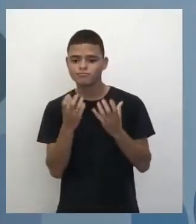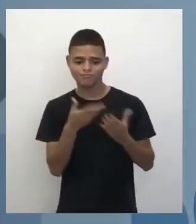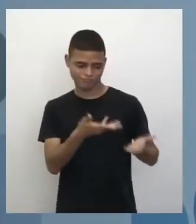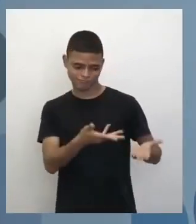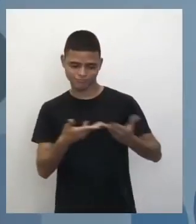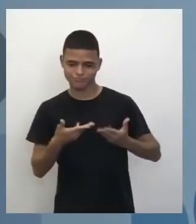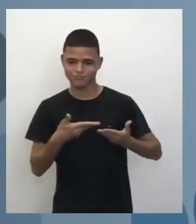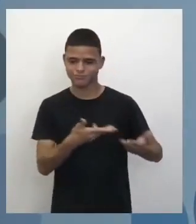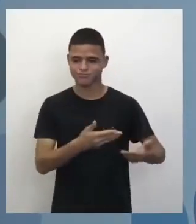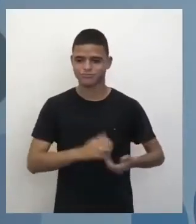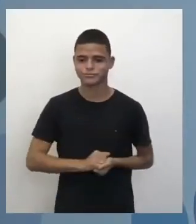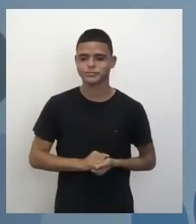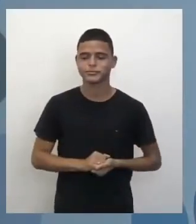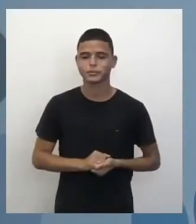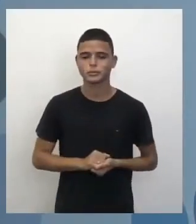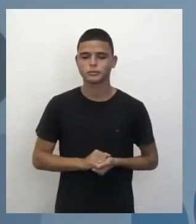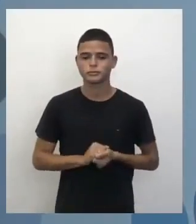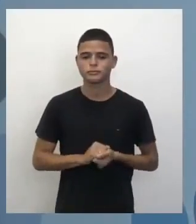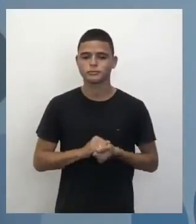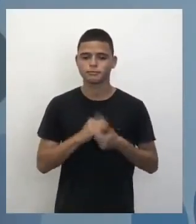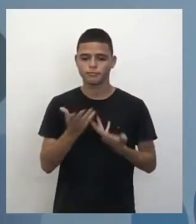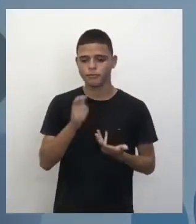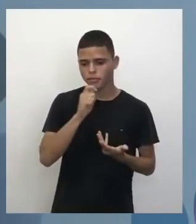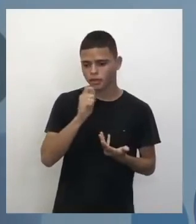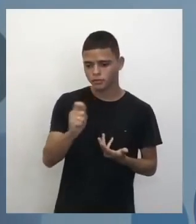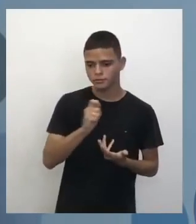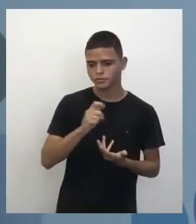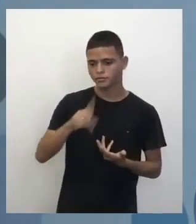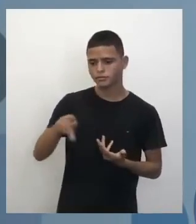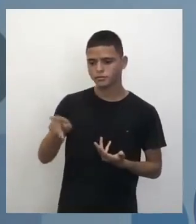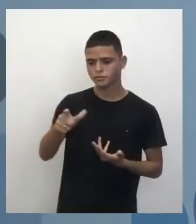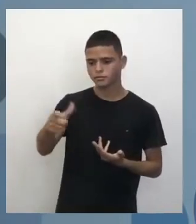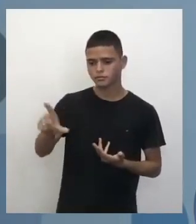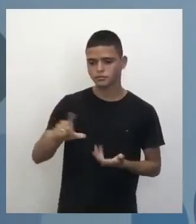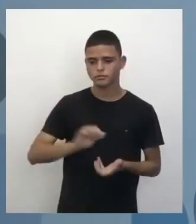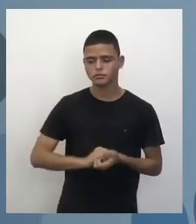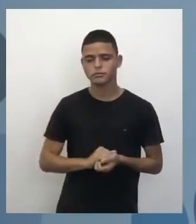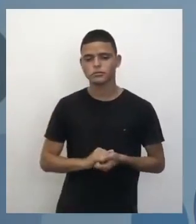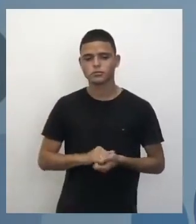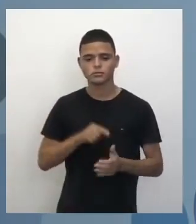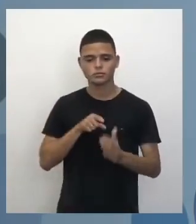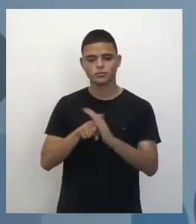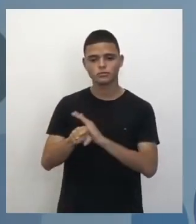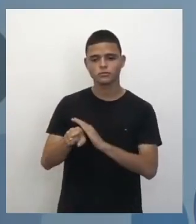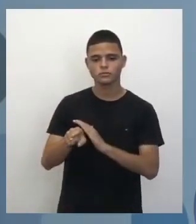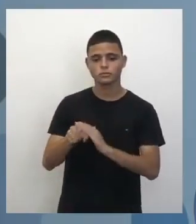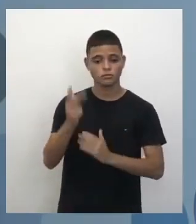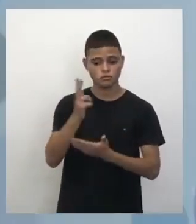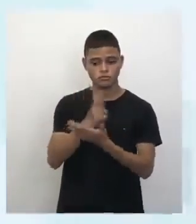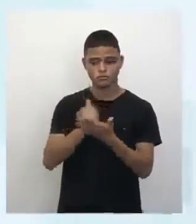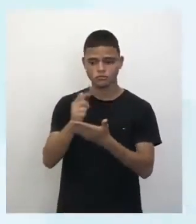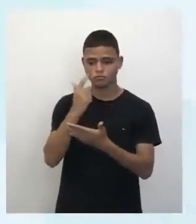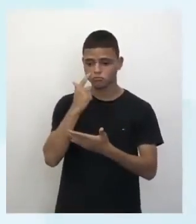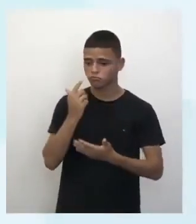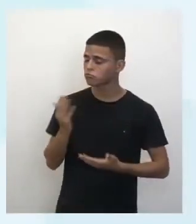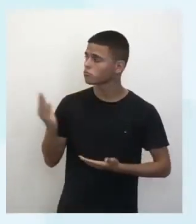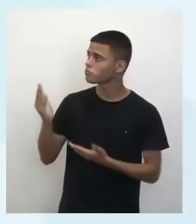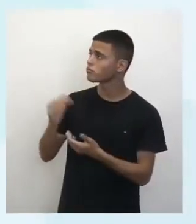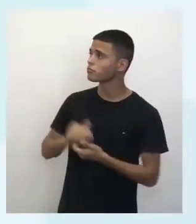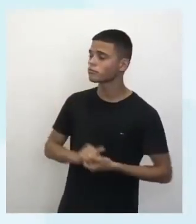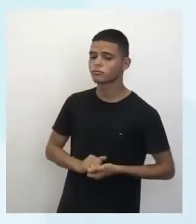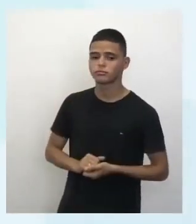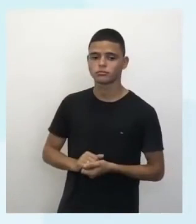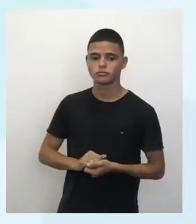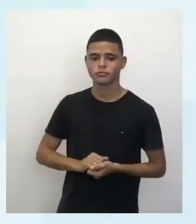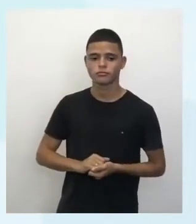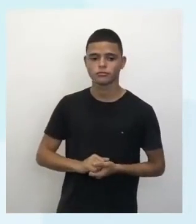nós. E eu entrevistei outra professora, perguntei para outra professora e olha a imagem que a professora enviou para nós. Eu tenho